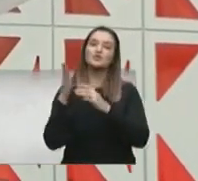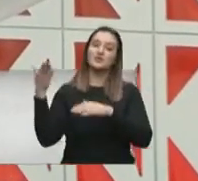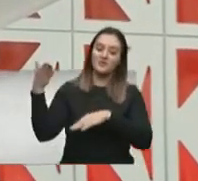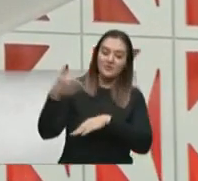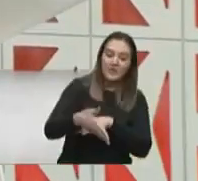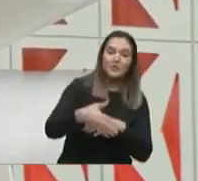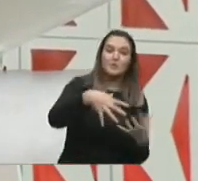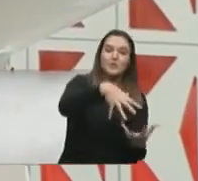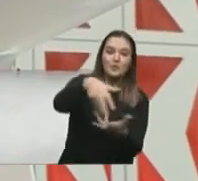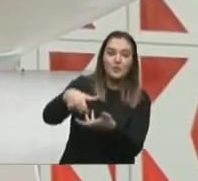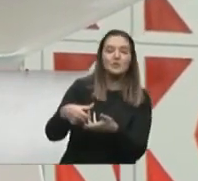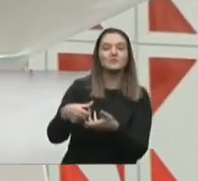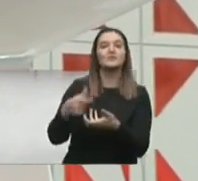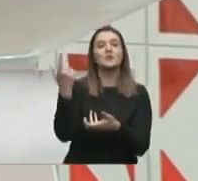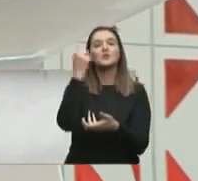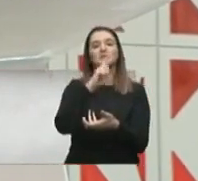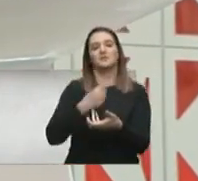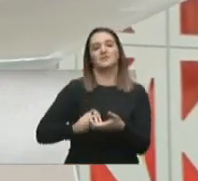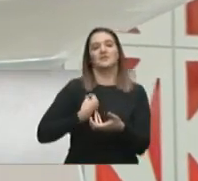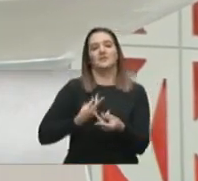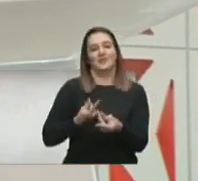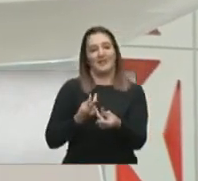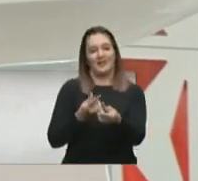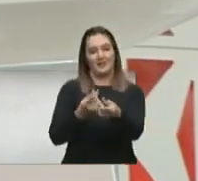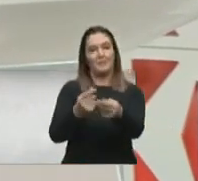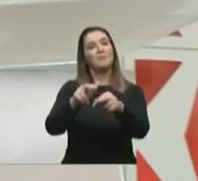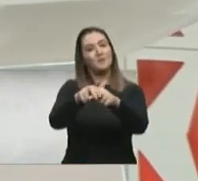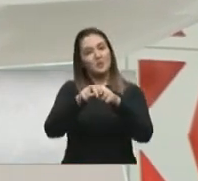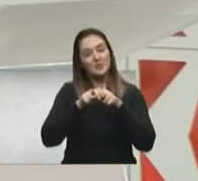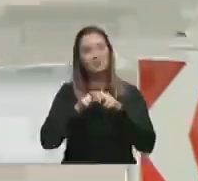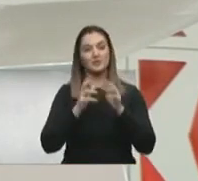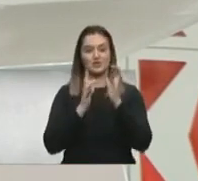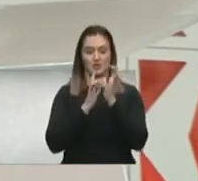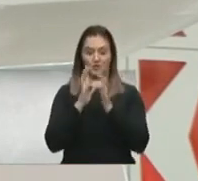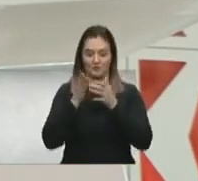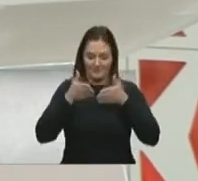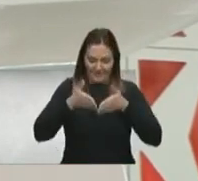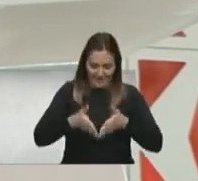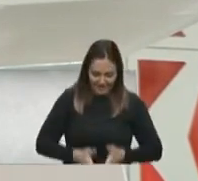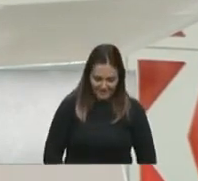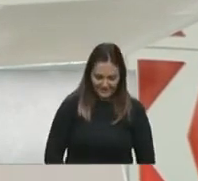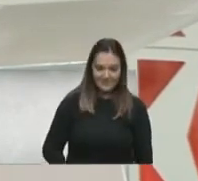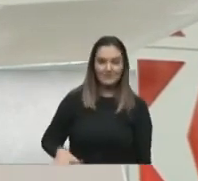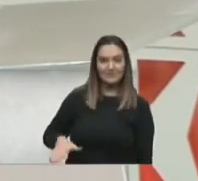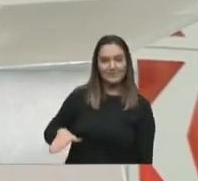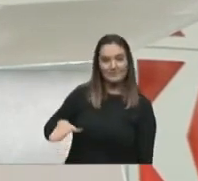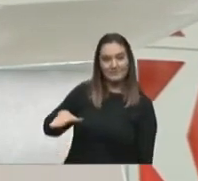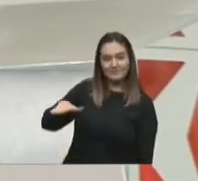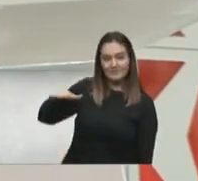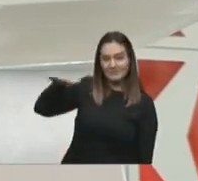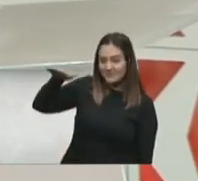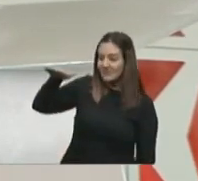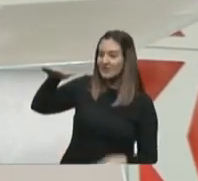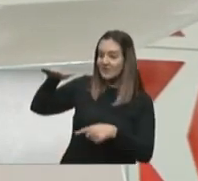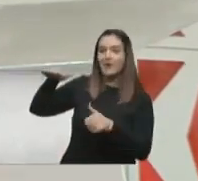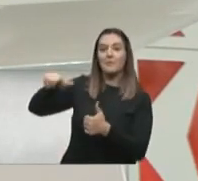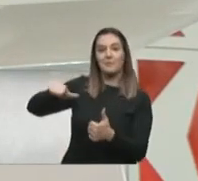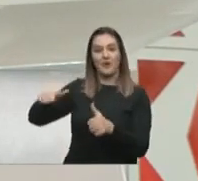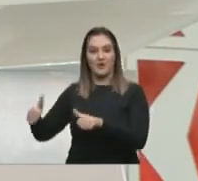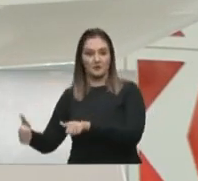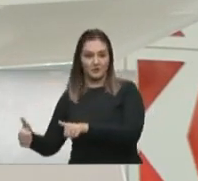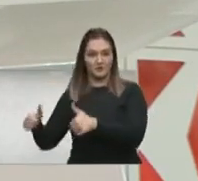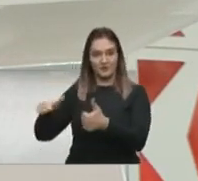vida eterna para você e para mim. Então Jesus nasce, cresce, é